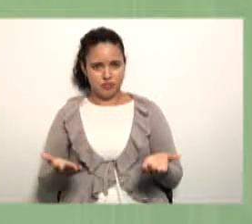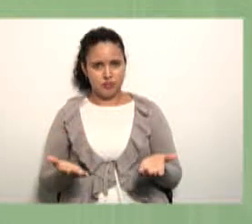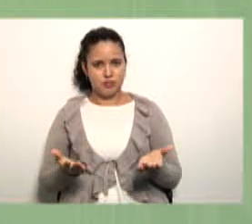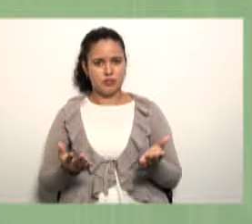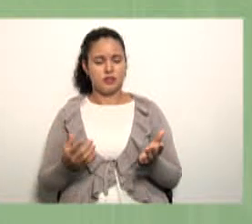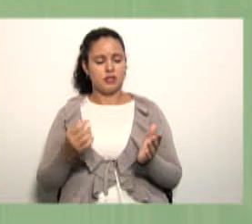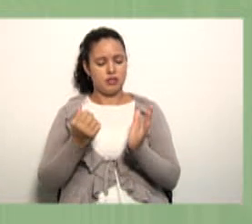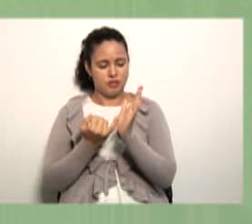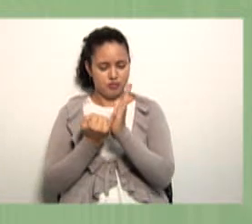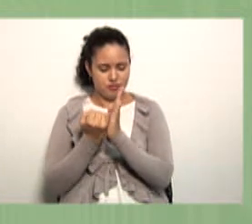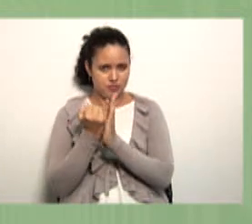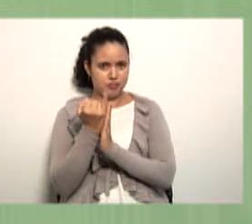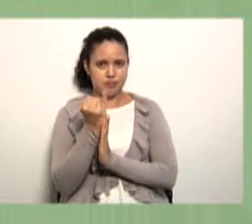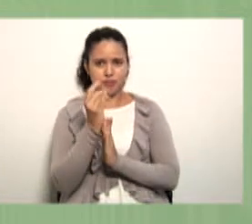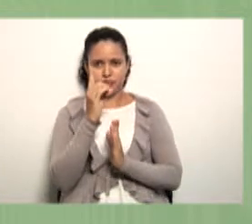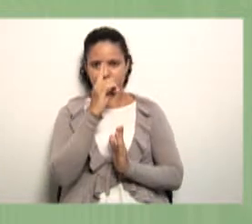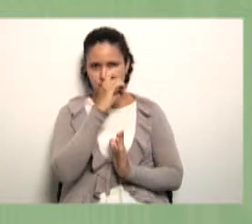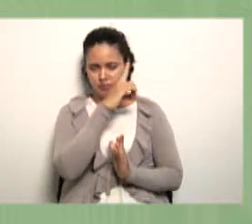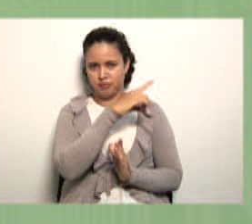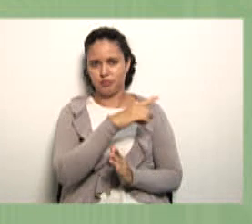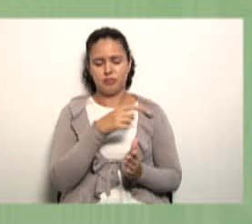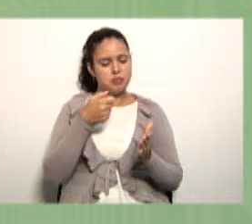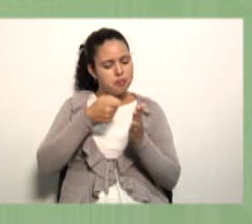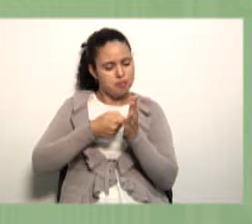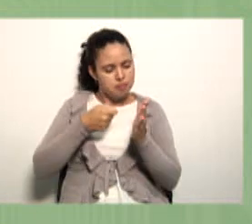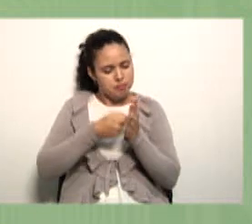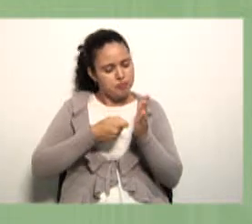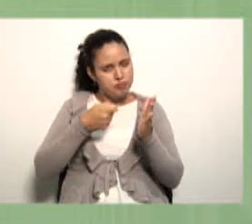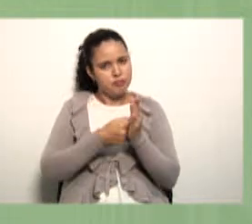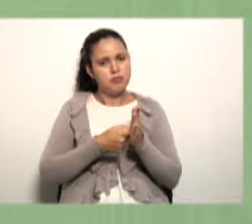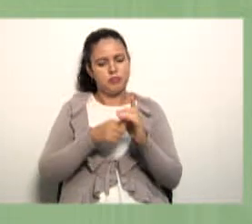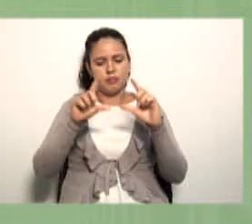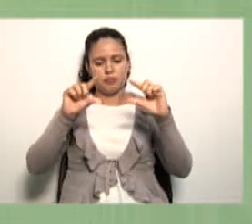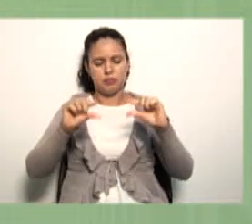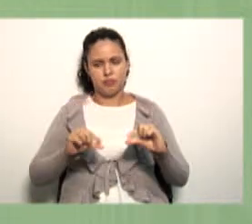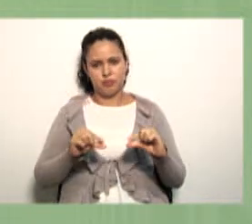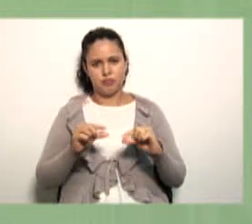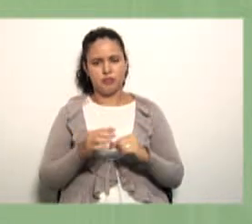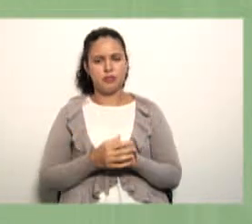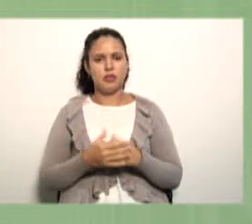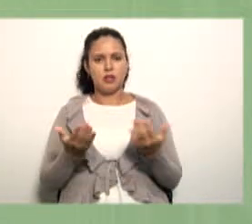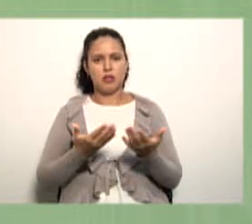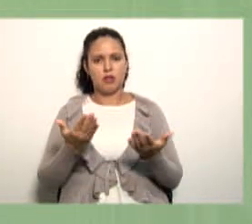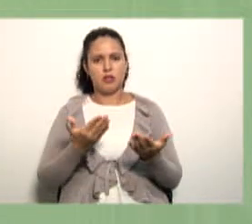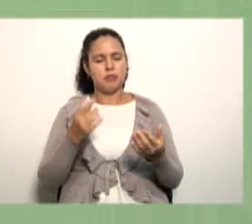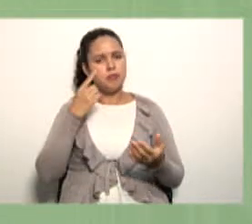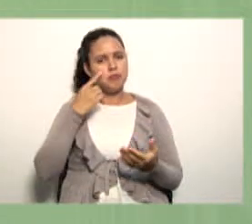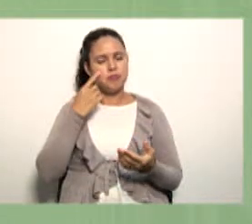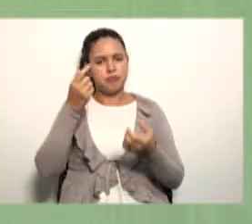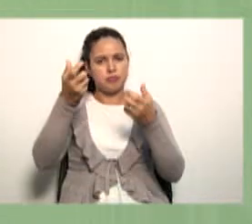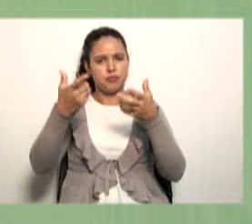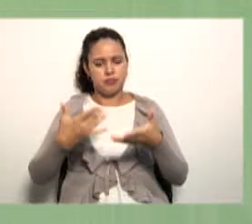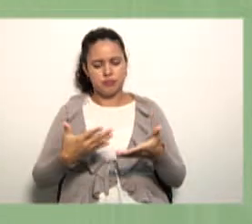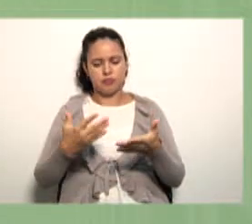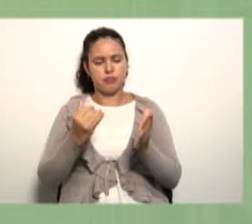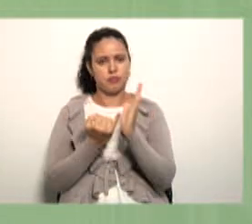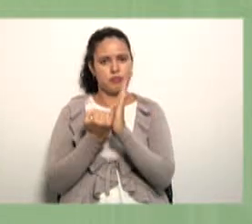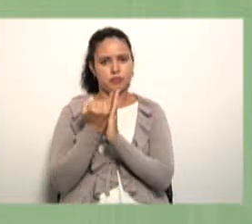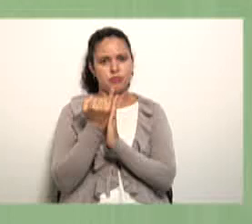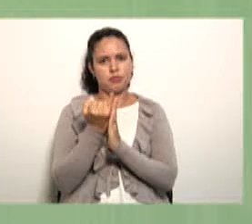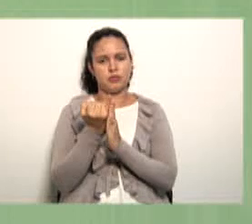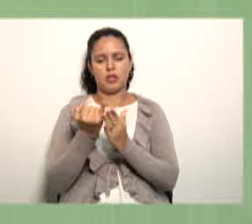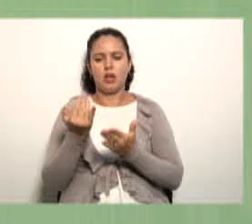inflação. Por fim, vamos falar da relação que existe entre a inflação e o desemprego. Existe